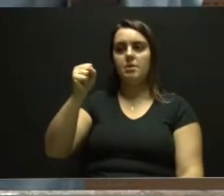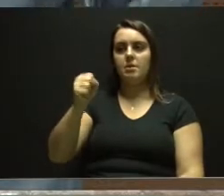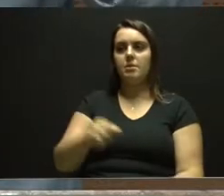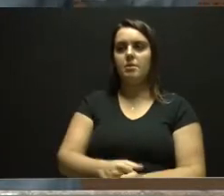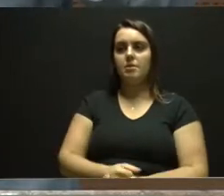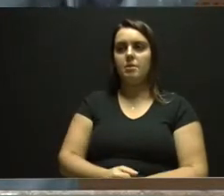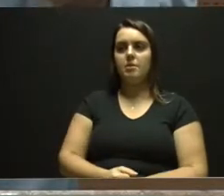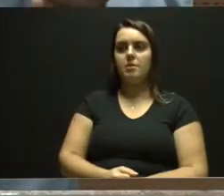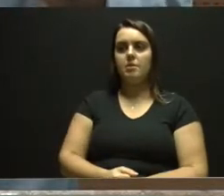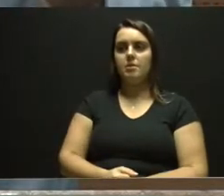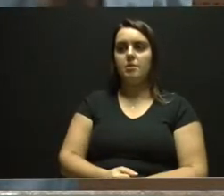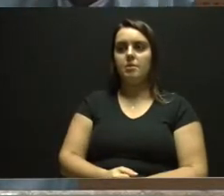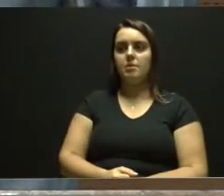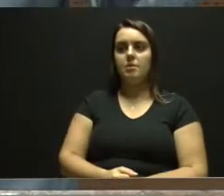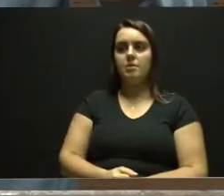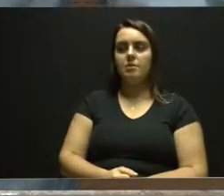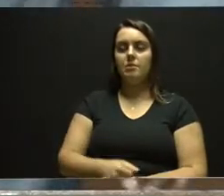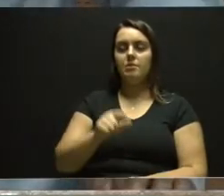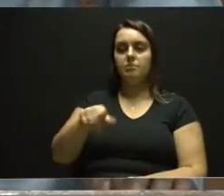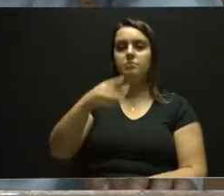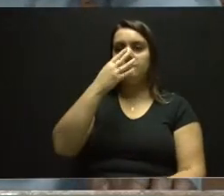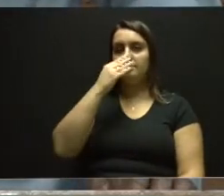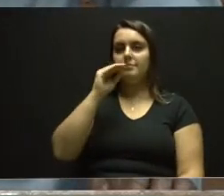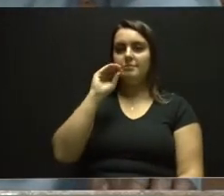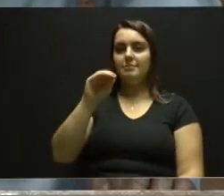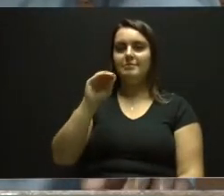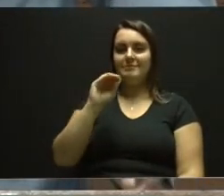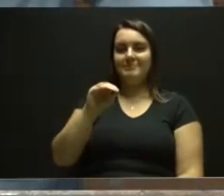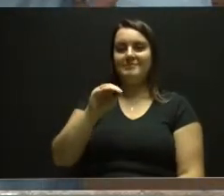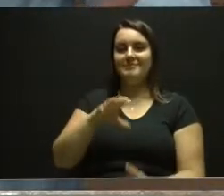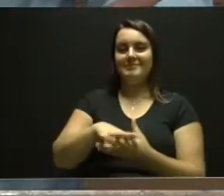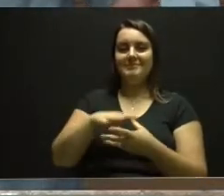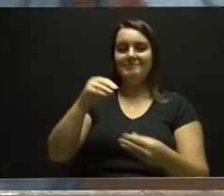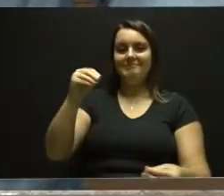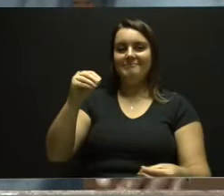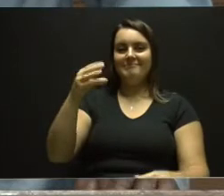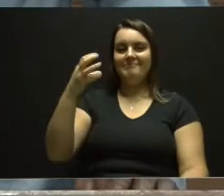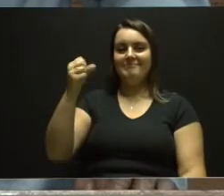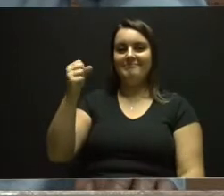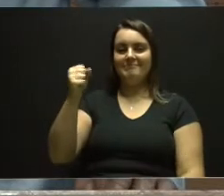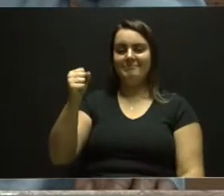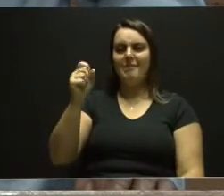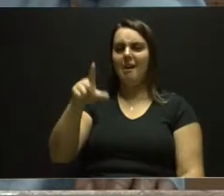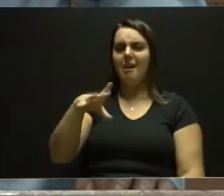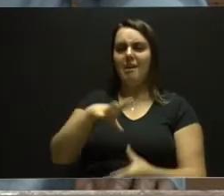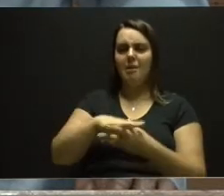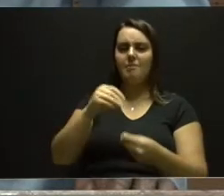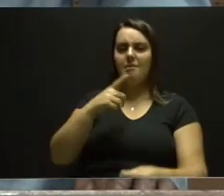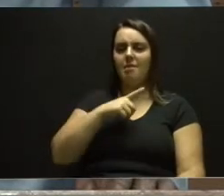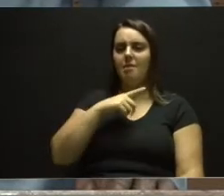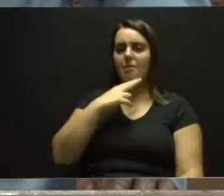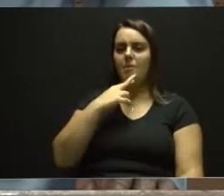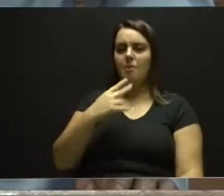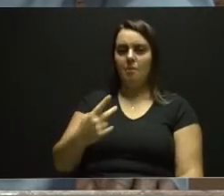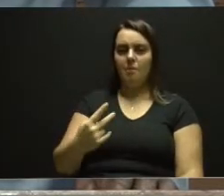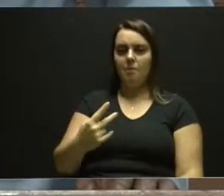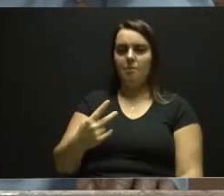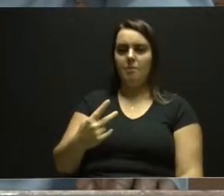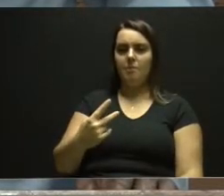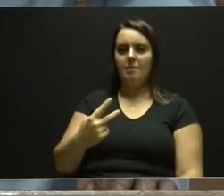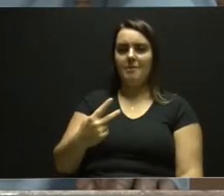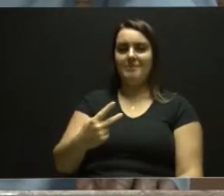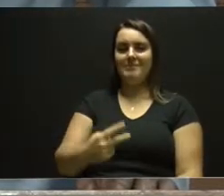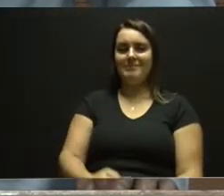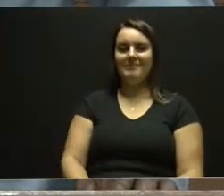uma coisa que fere mais negro do que essa colocação a alma tem cor o outro fala assim